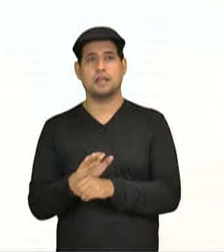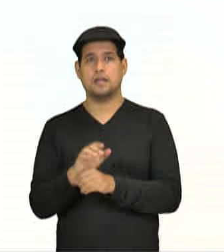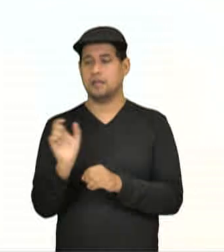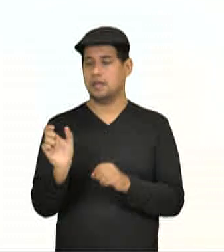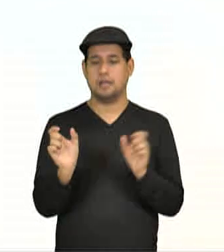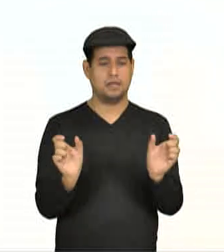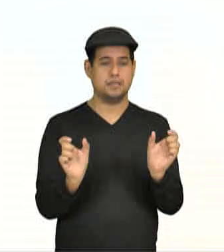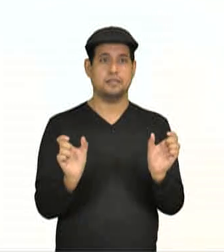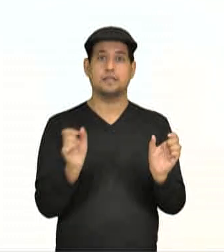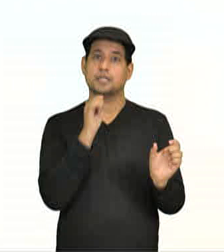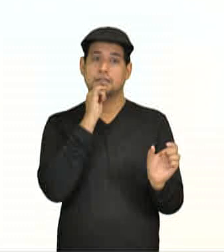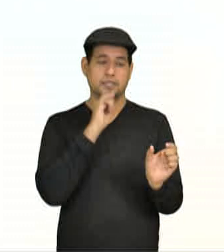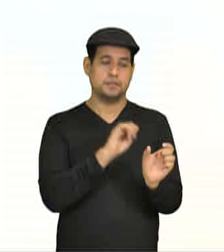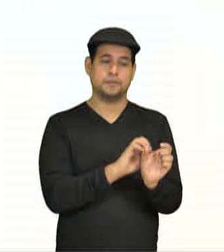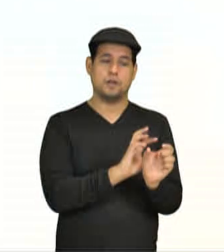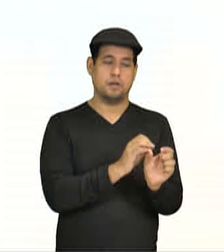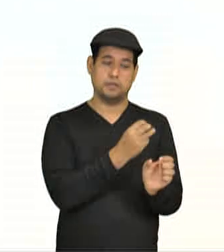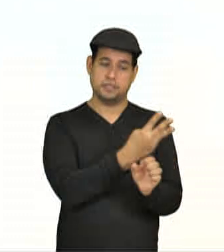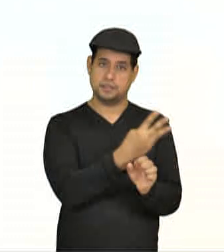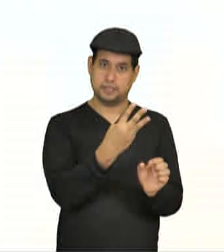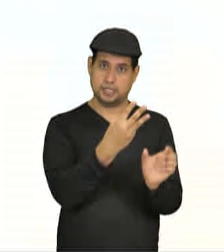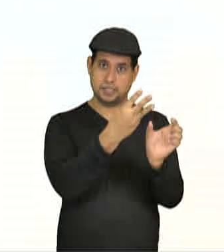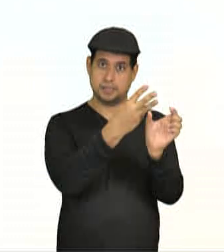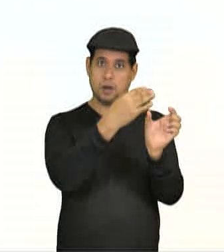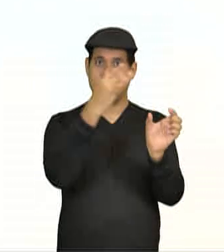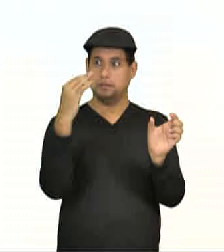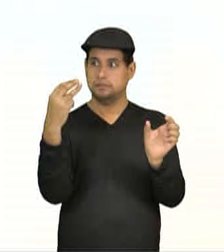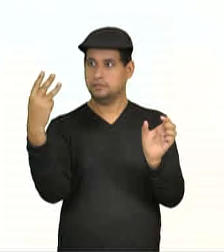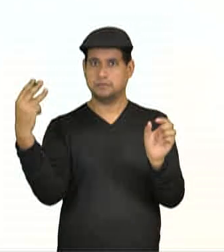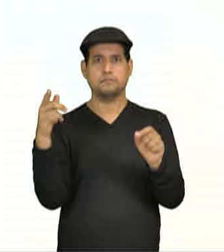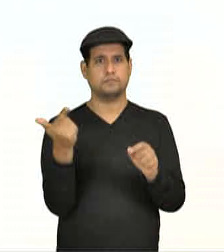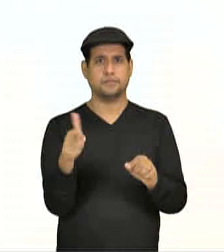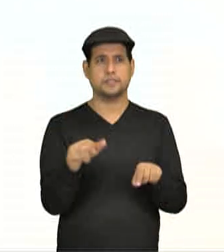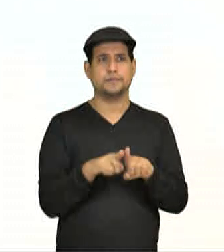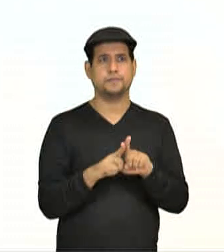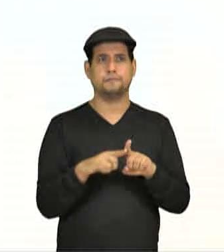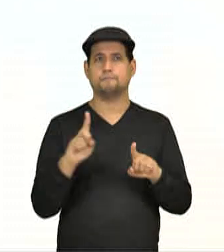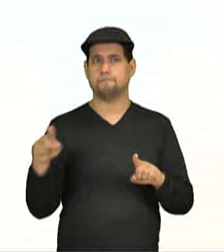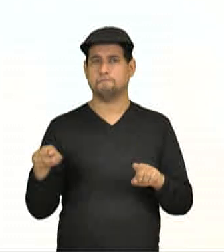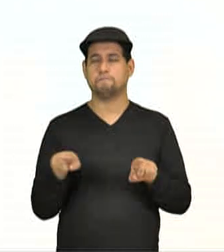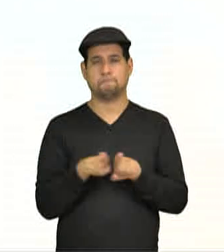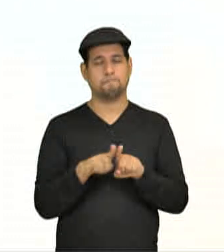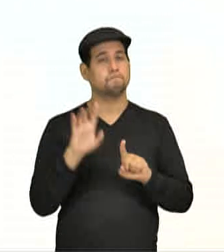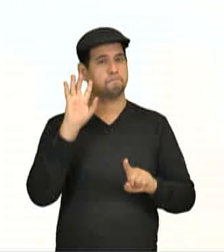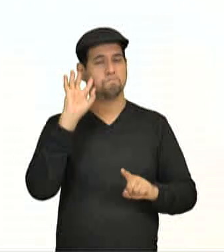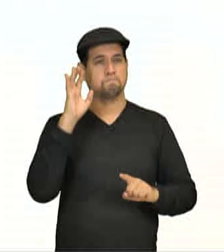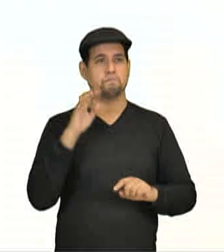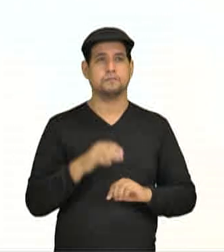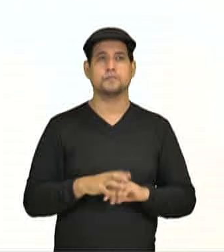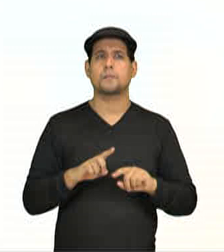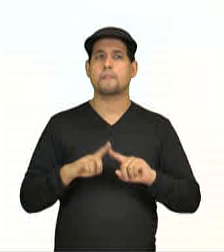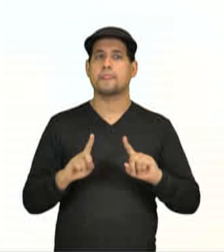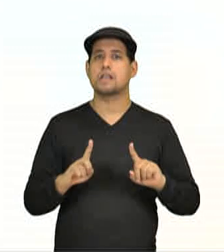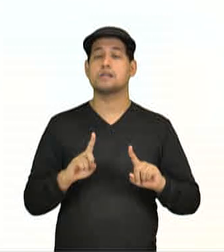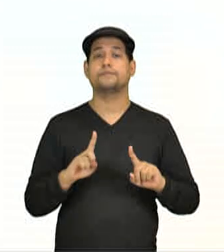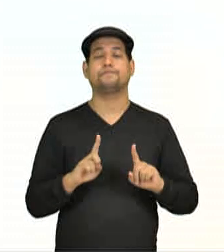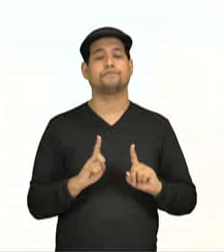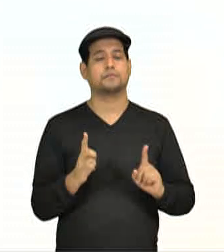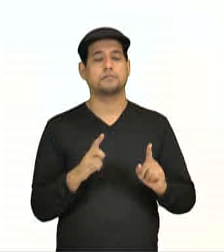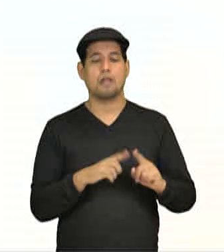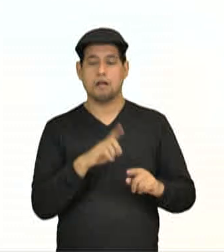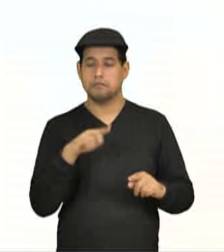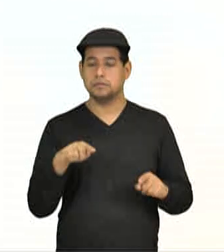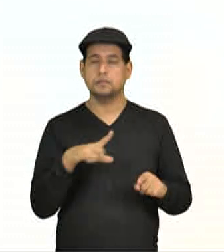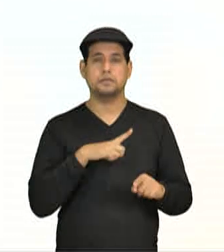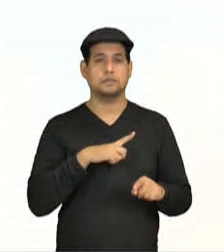aqui, sobe, sobe, sobe, aparece de novo. Então, e outras temperaturas também. Então, para uma mesma